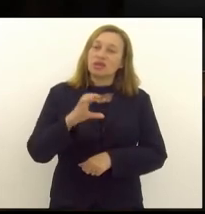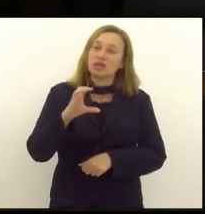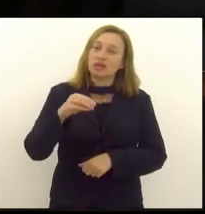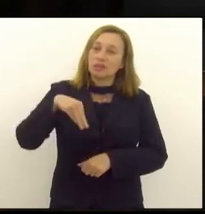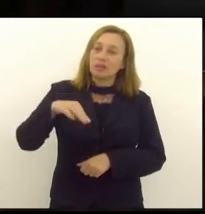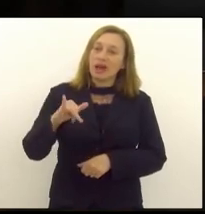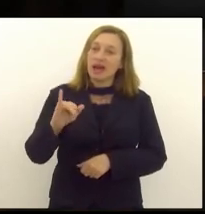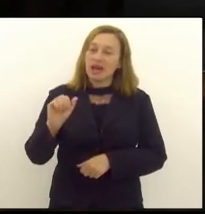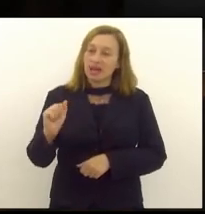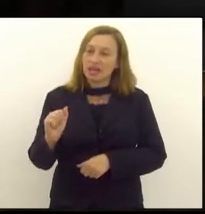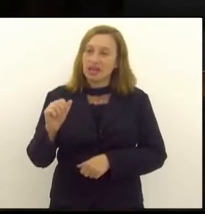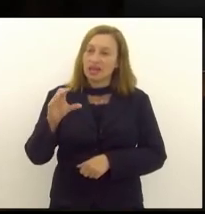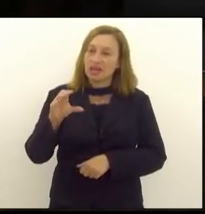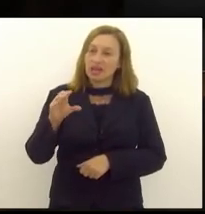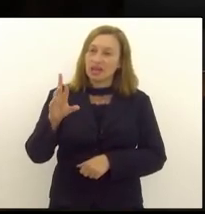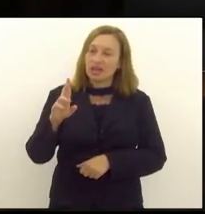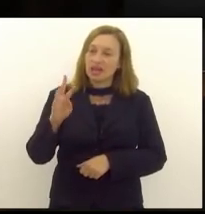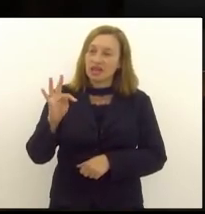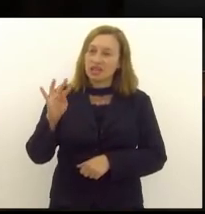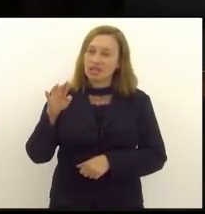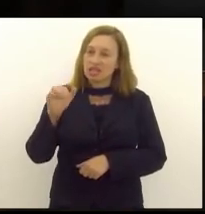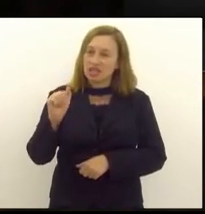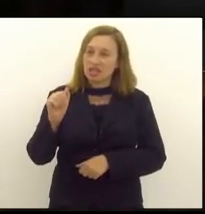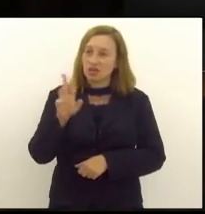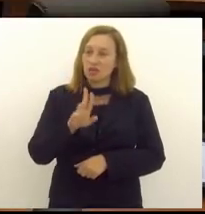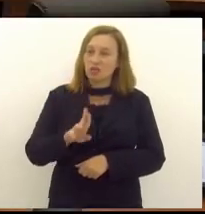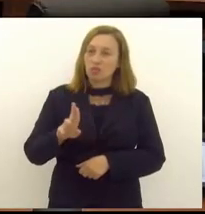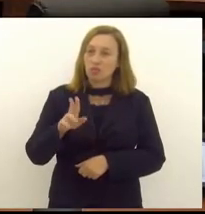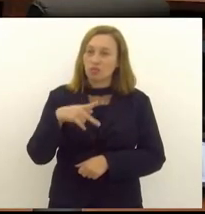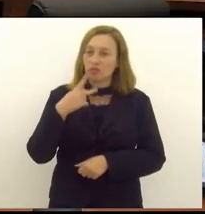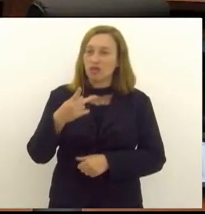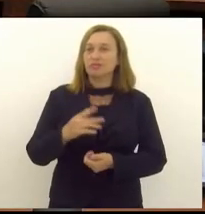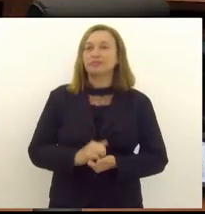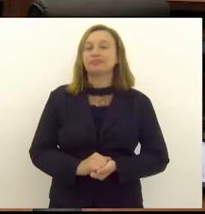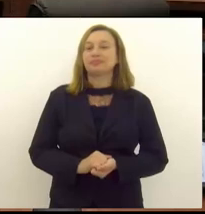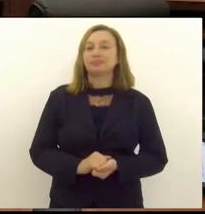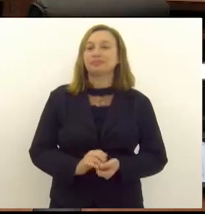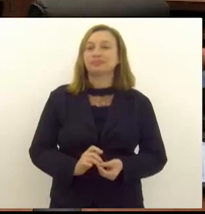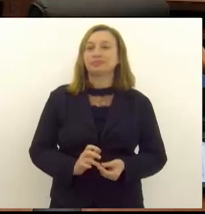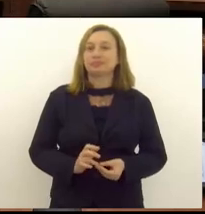Maria Cristina Rodrigues Menezes, para fazer uso da palavra.